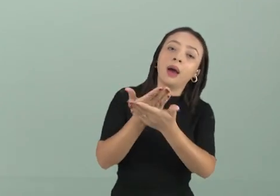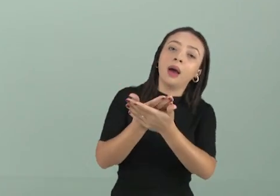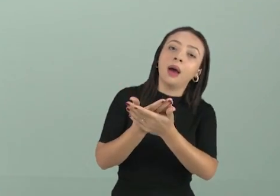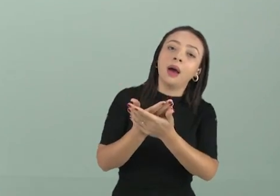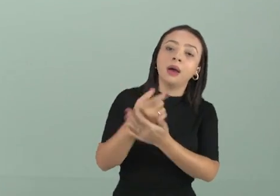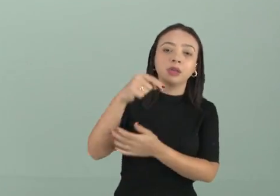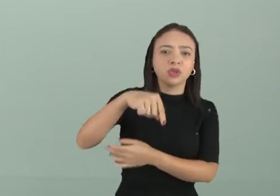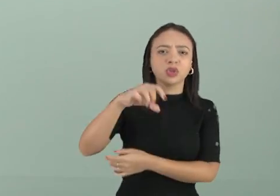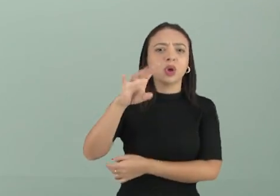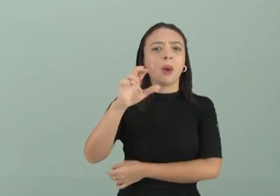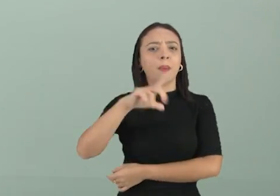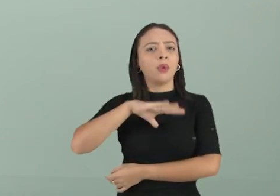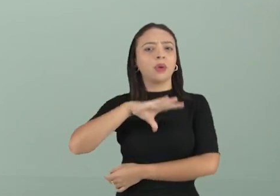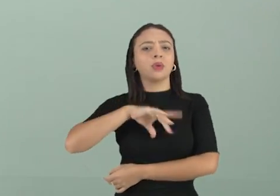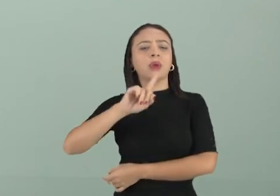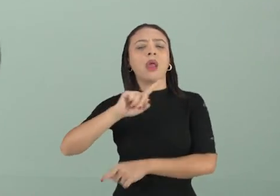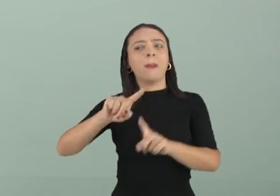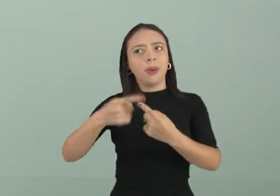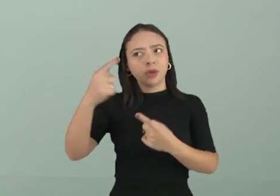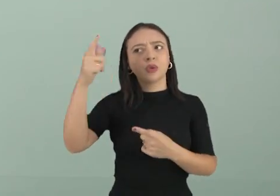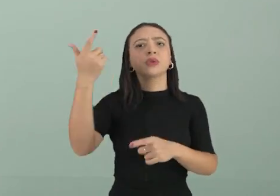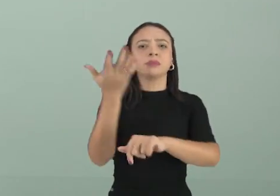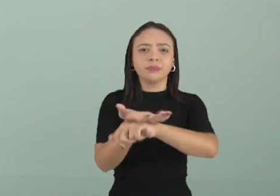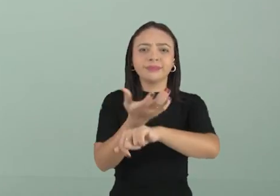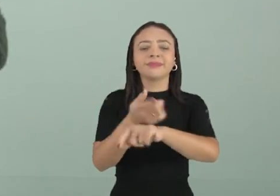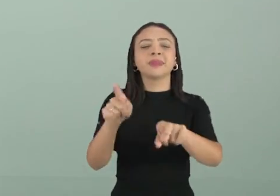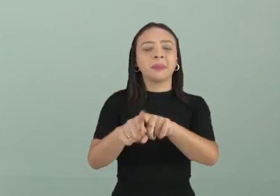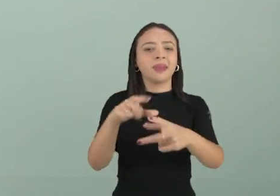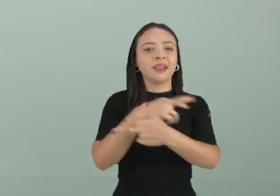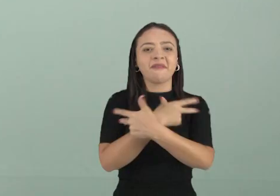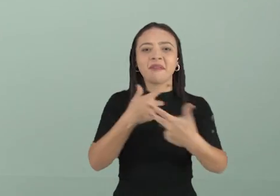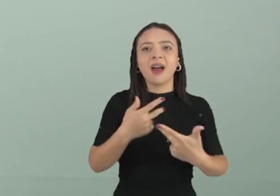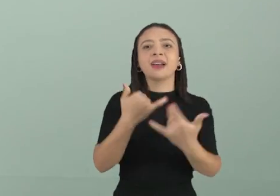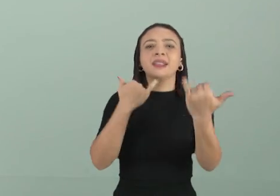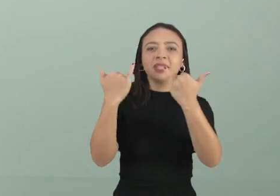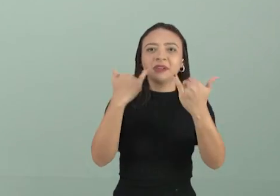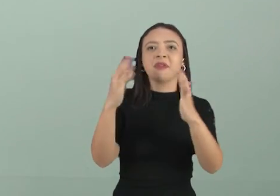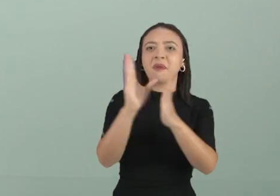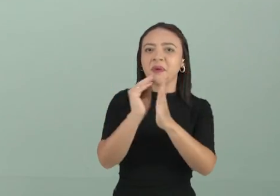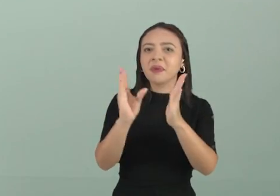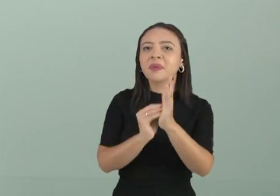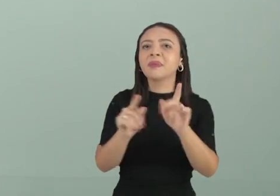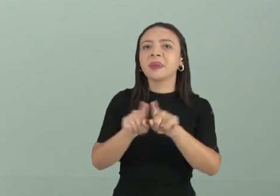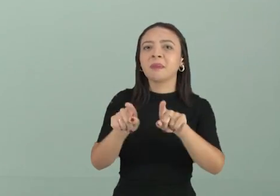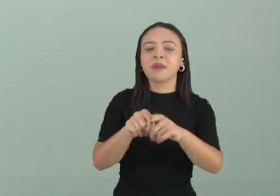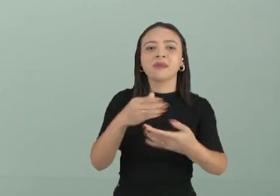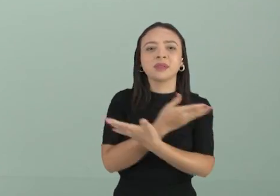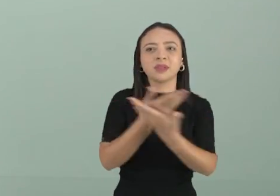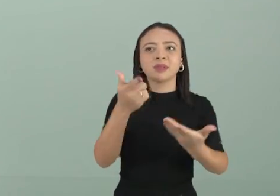este de língua portuguesa, mas os demais. Com certeza tem muito conhecimento e muito conteúdo